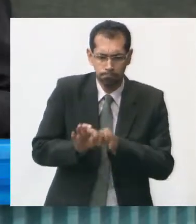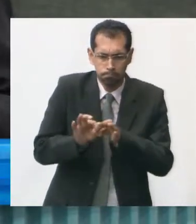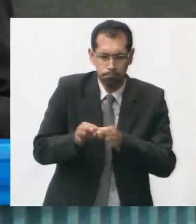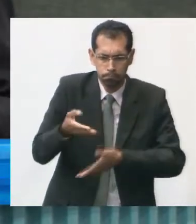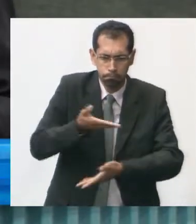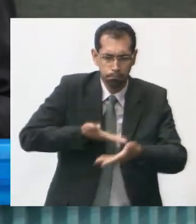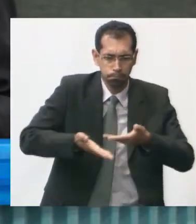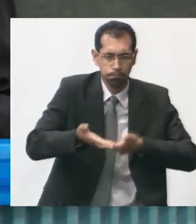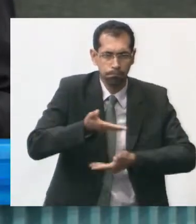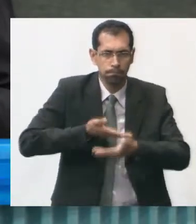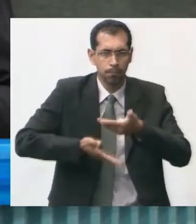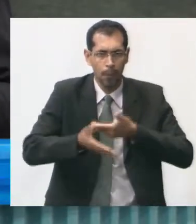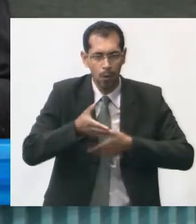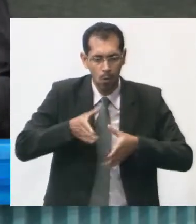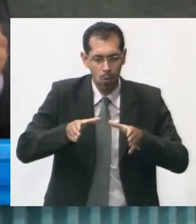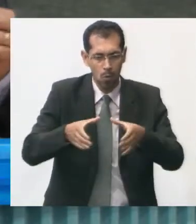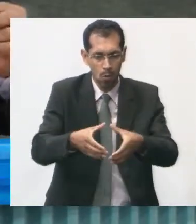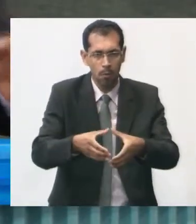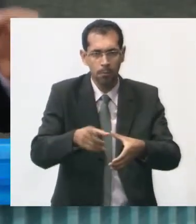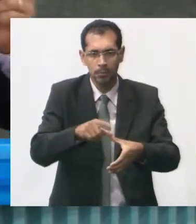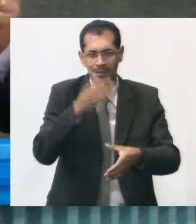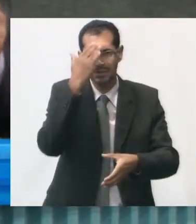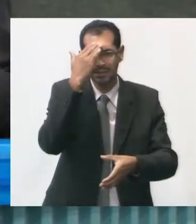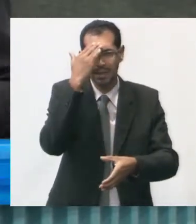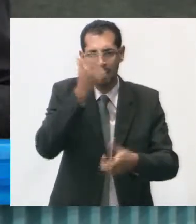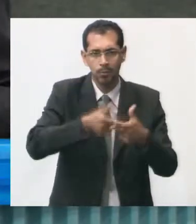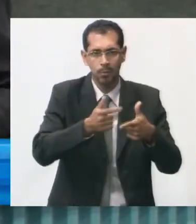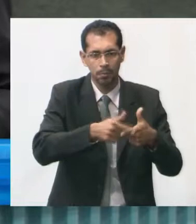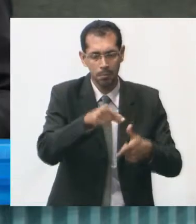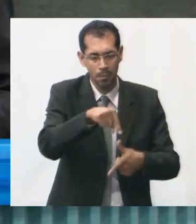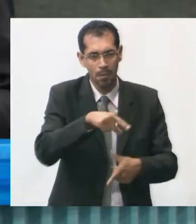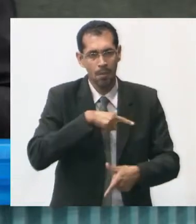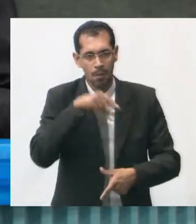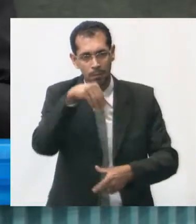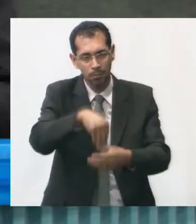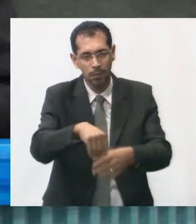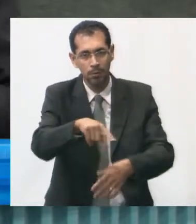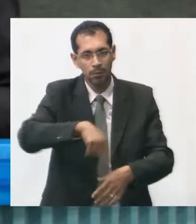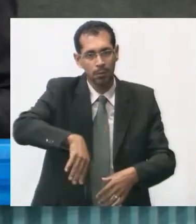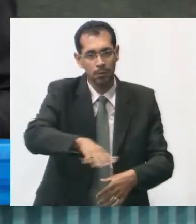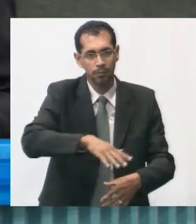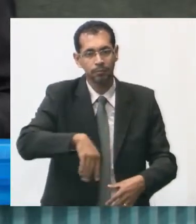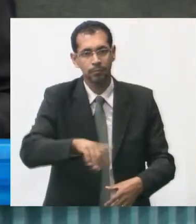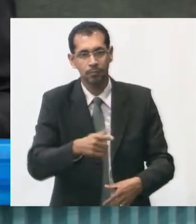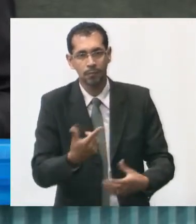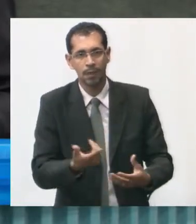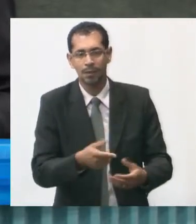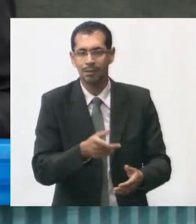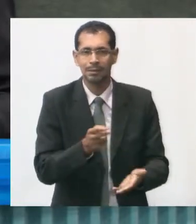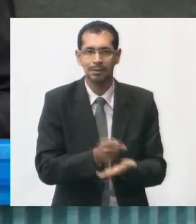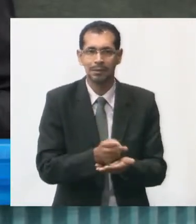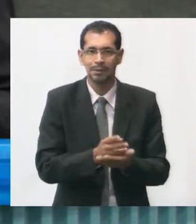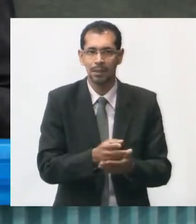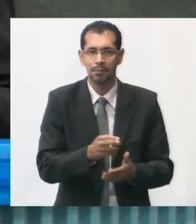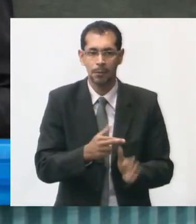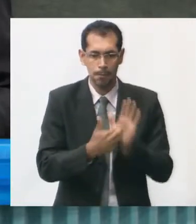comunidade, um presidente que sabe dos problemas da comunidade e traz até o poder público. Então, quero